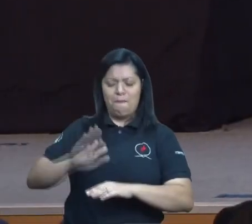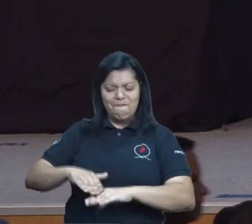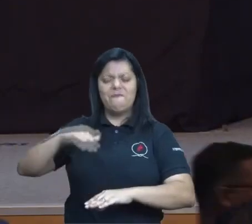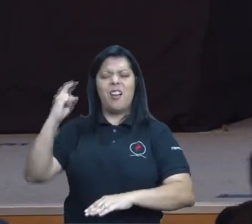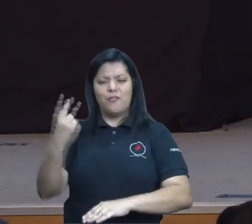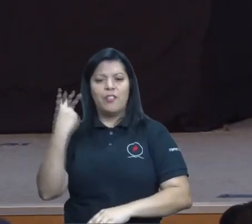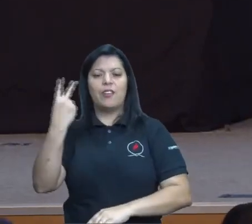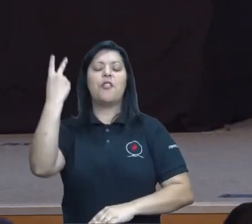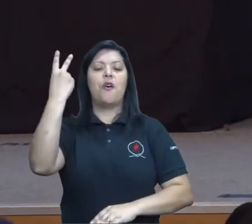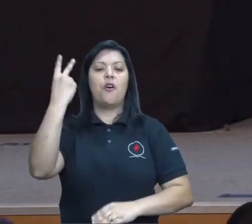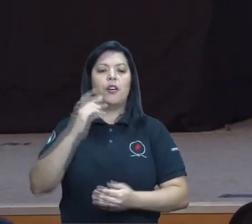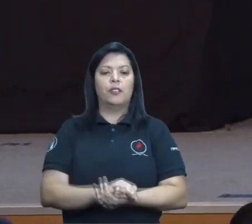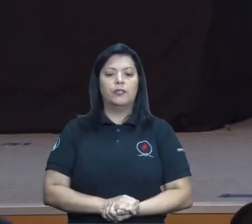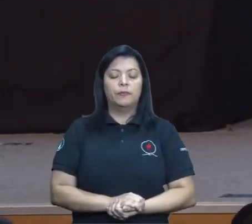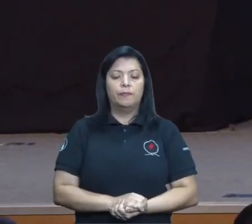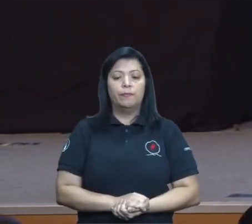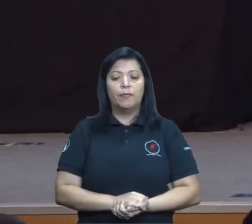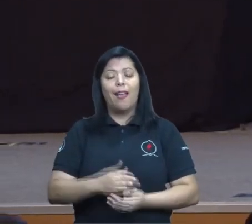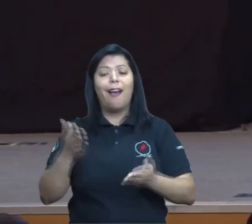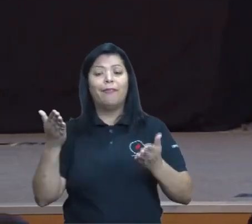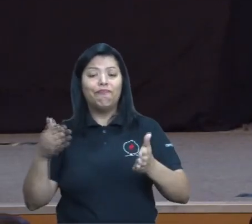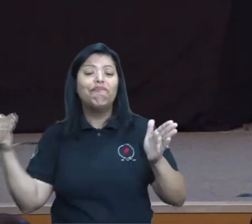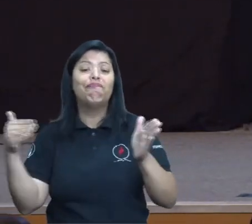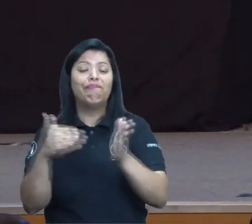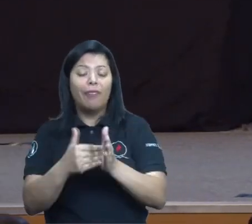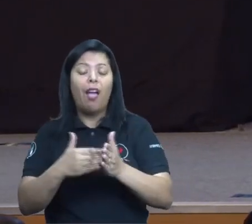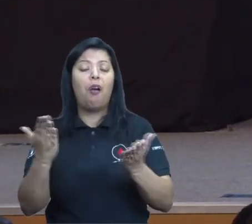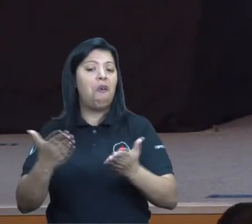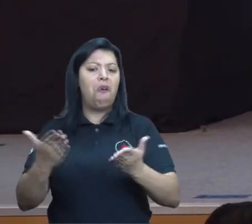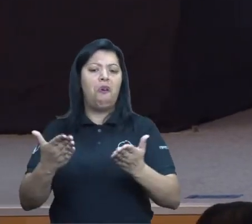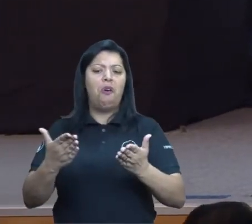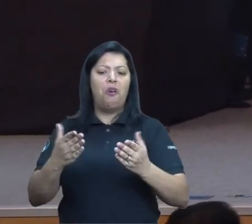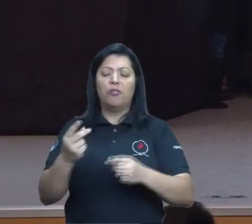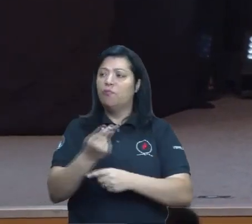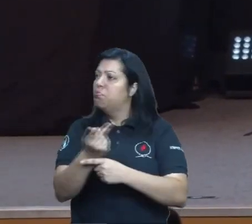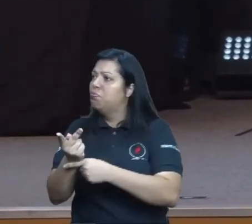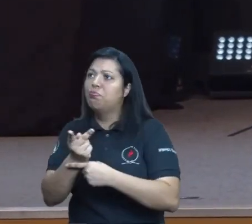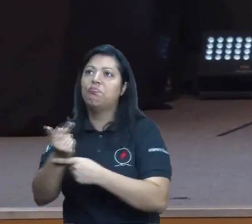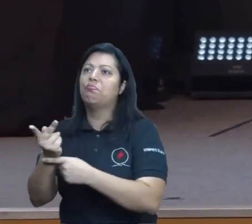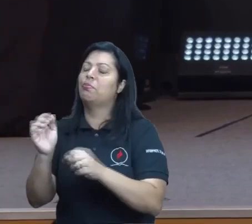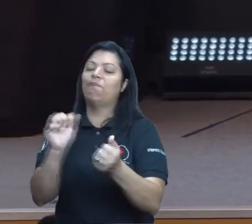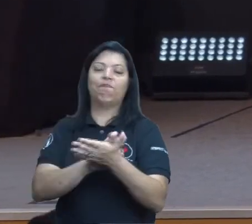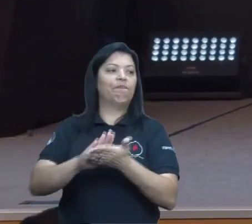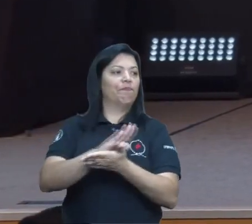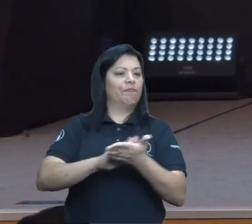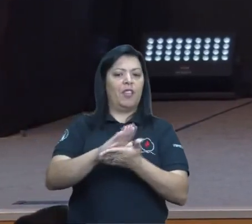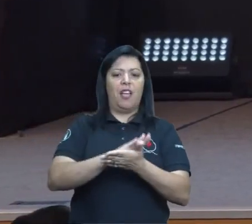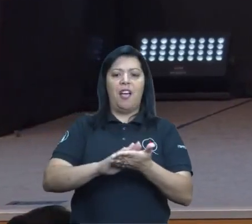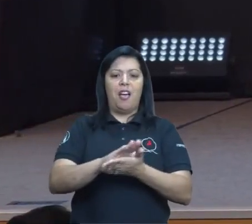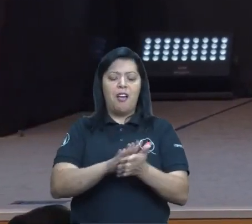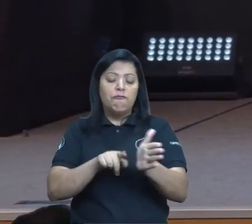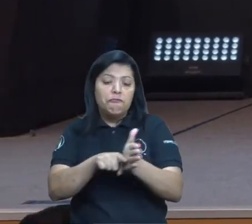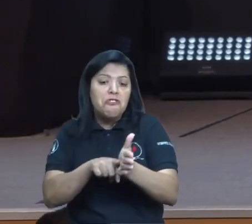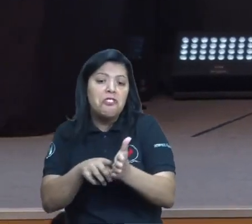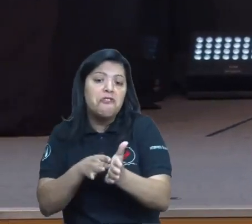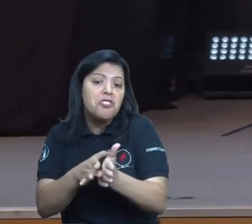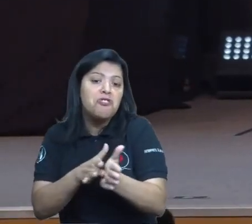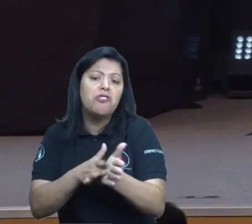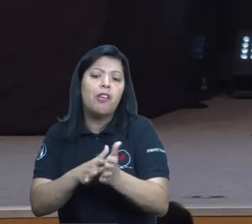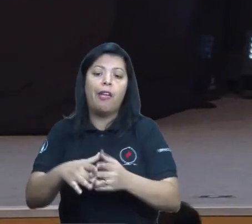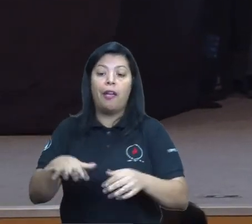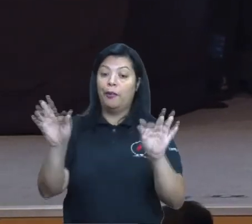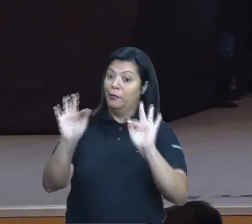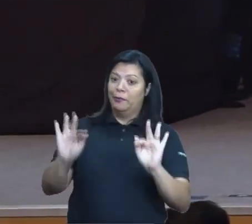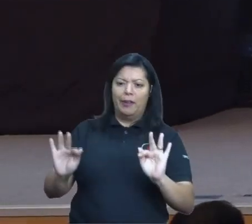e você até hoje não foi lá buscar tá fingindo que é feliz nós sabemos que não é e Deus me trouxe para dizer